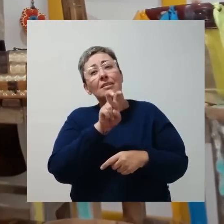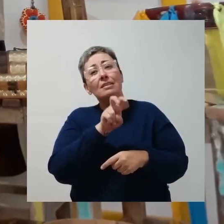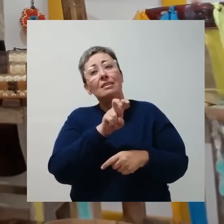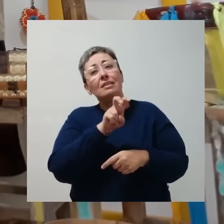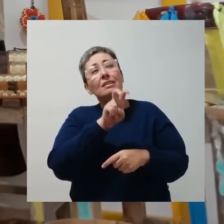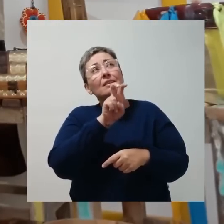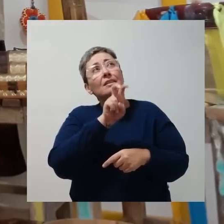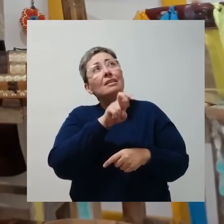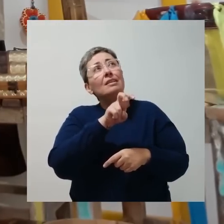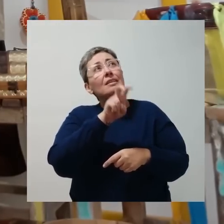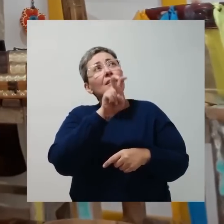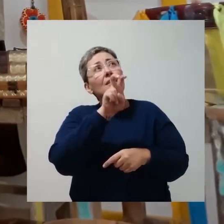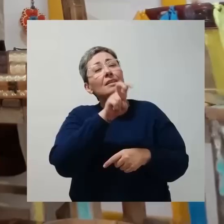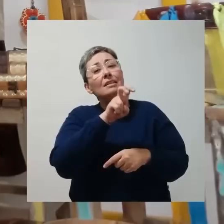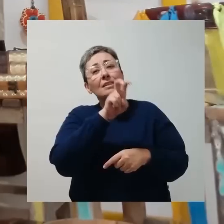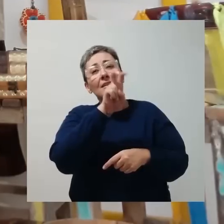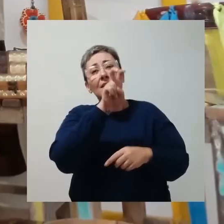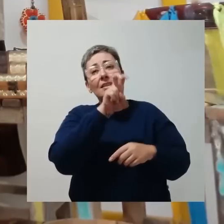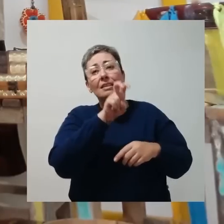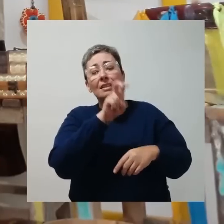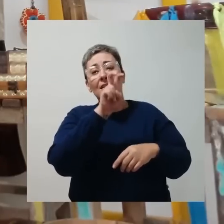as montanhas.